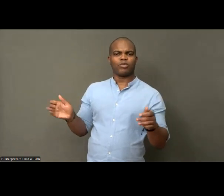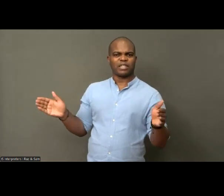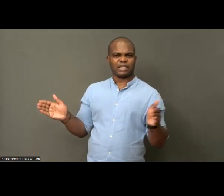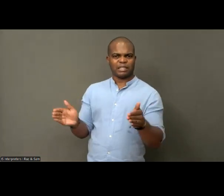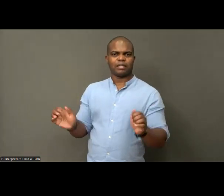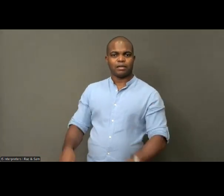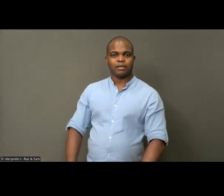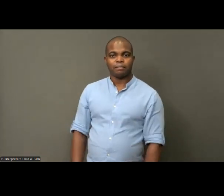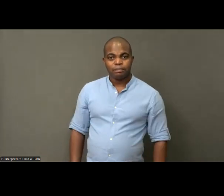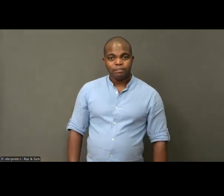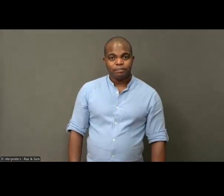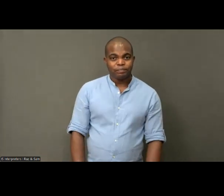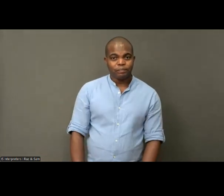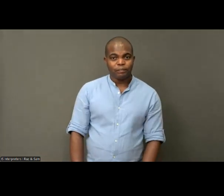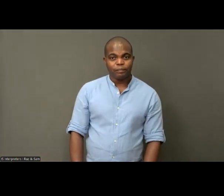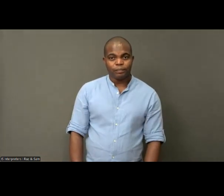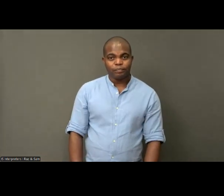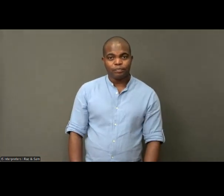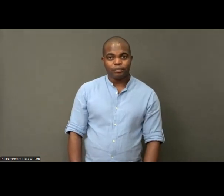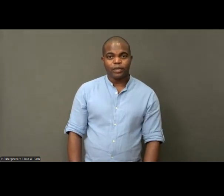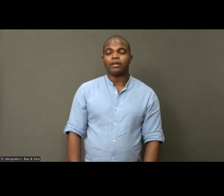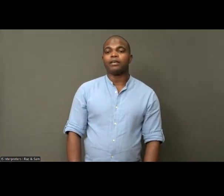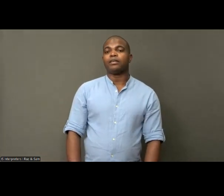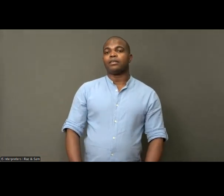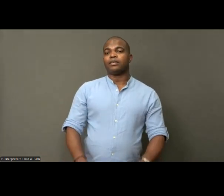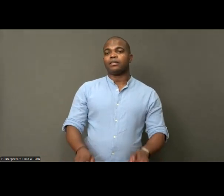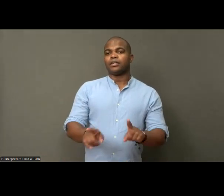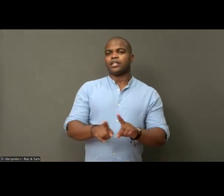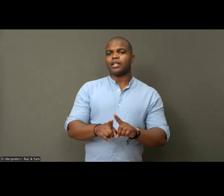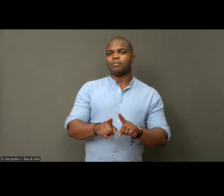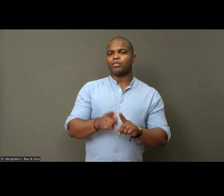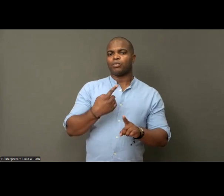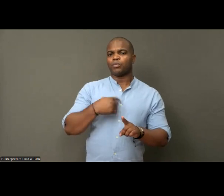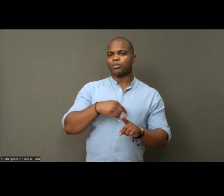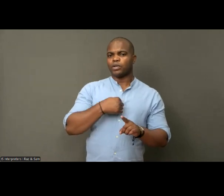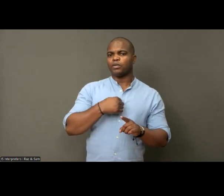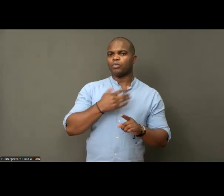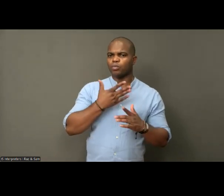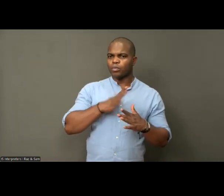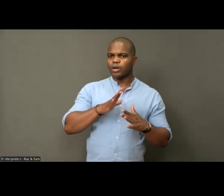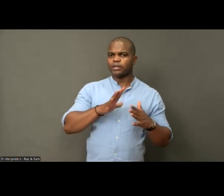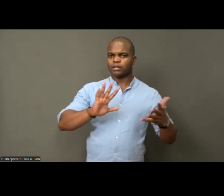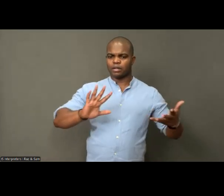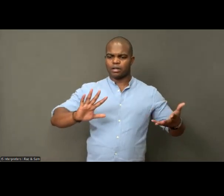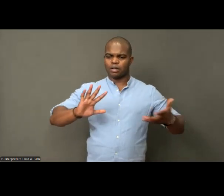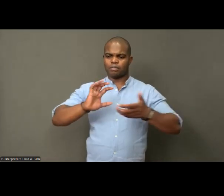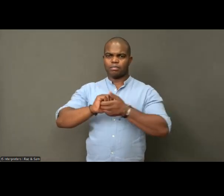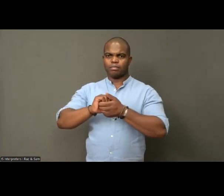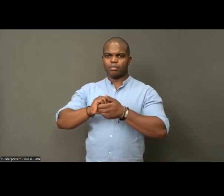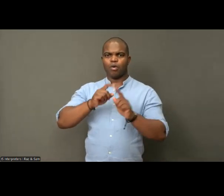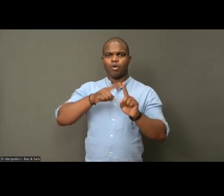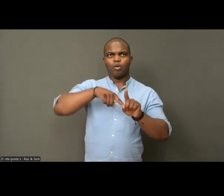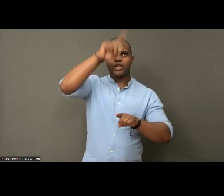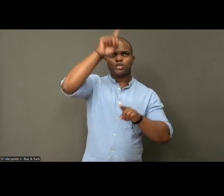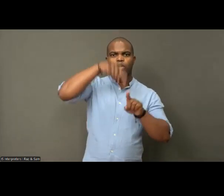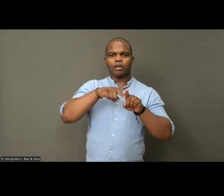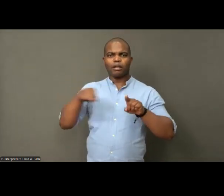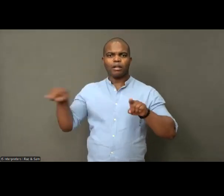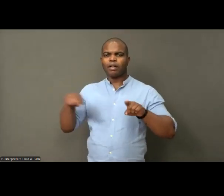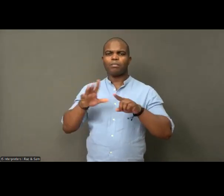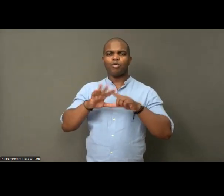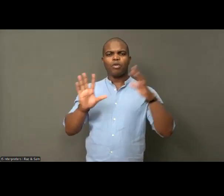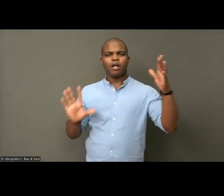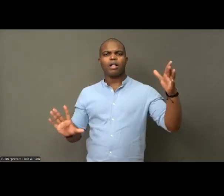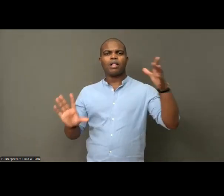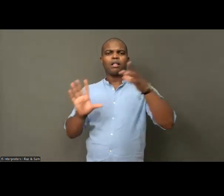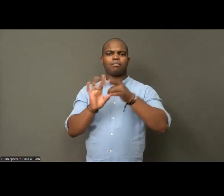Uma combinação de abordagens de que se trata mais, porque não é só um programa vertical que focaliza numa